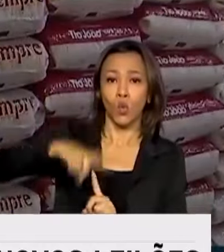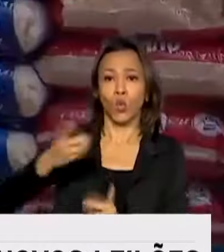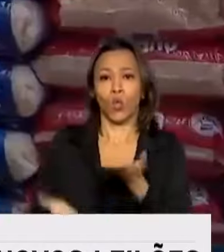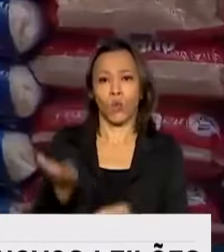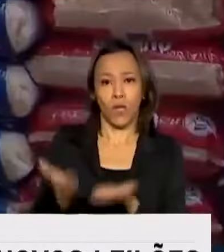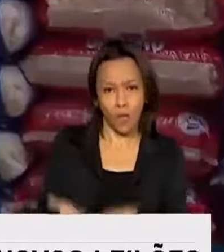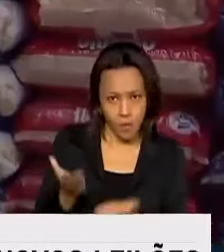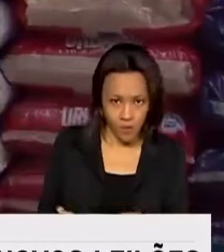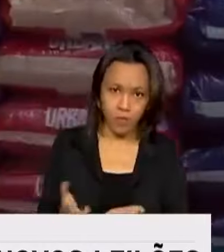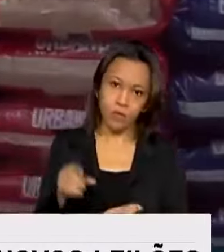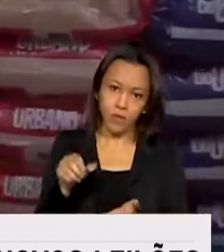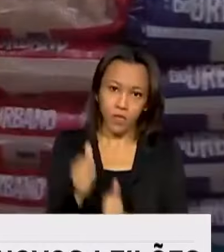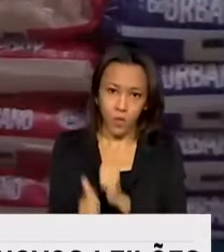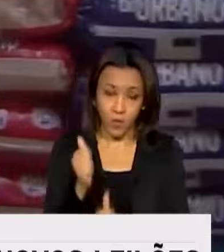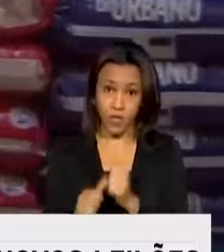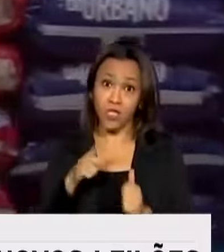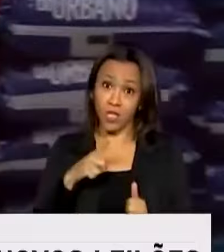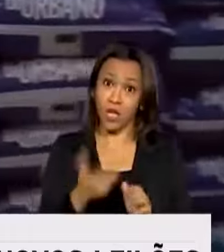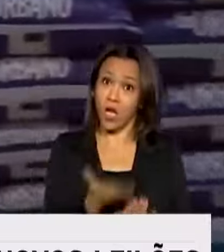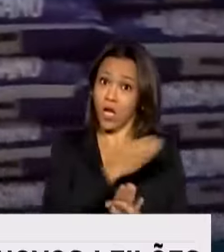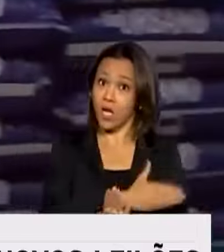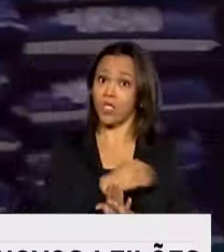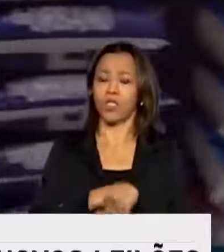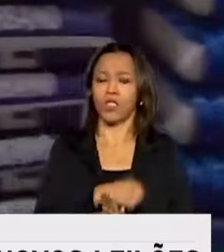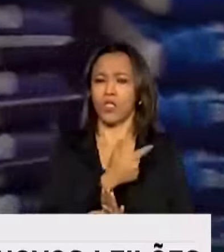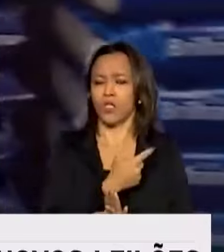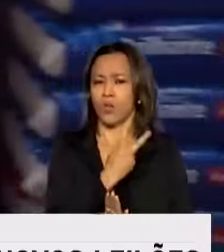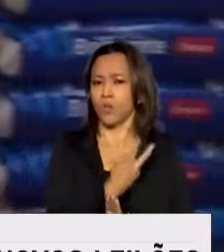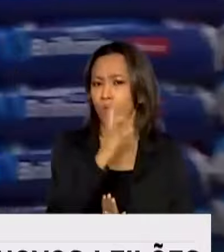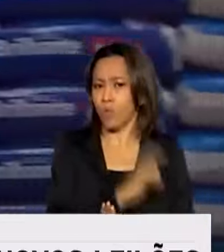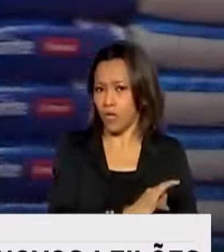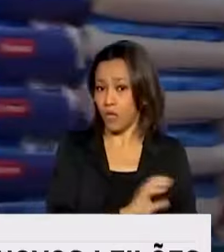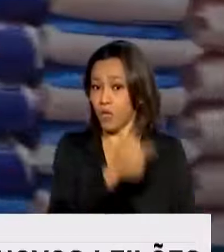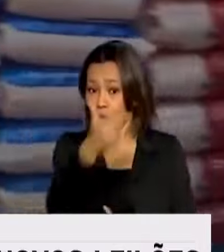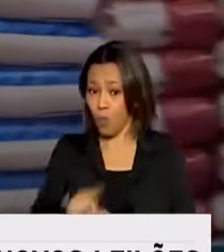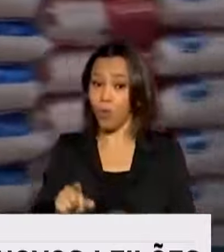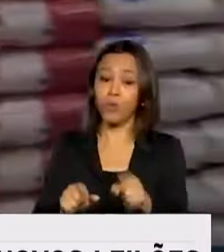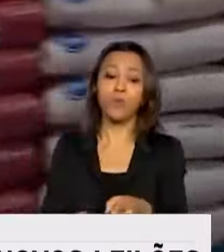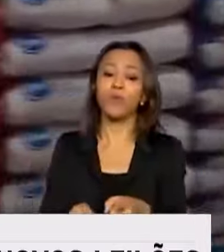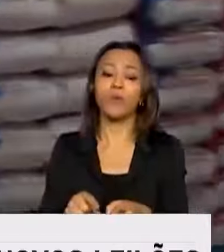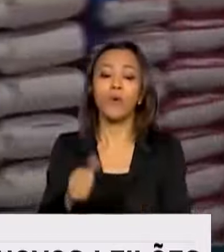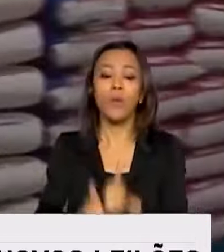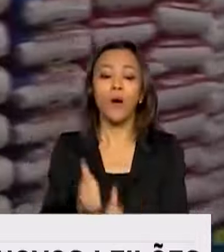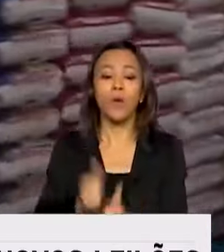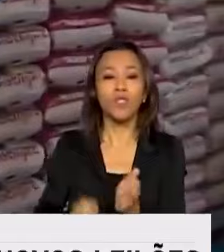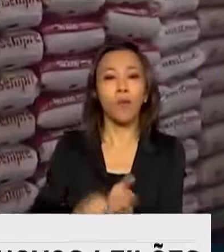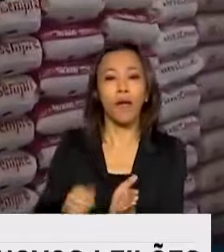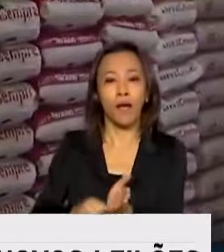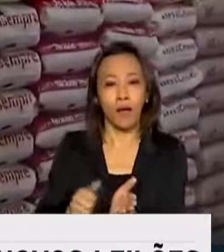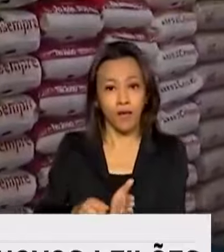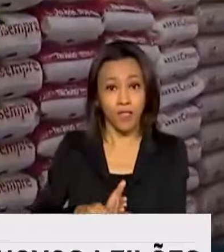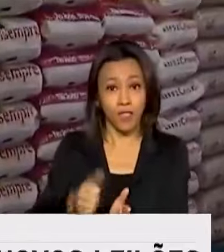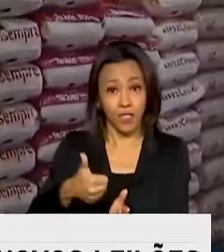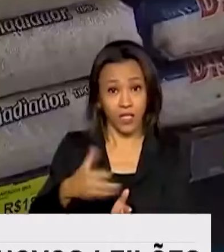consumidor, o ministro destacou ainda que já é possível encontrar arroz nas embalagens de 5 quilos por menos de R$ 20,00 em